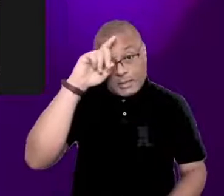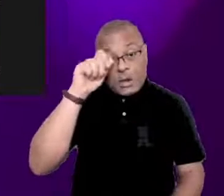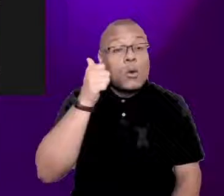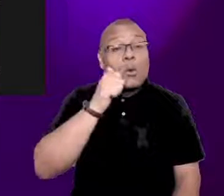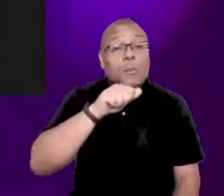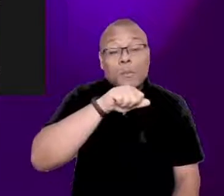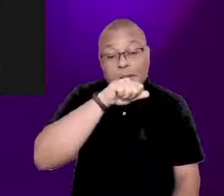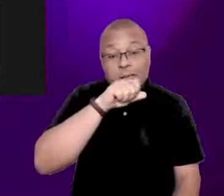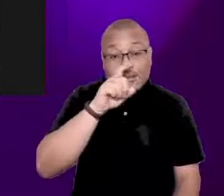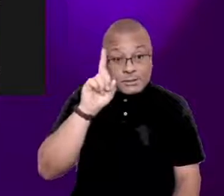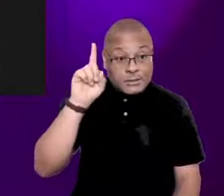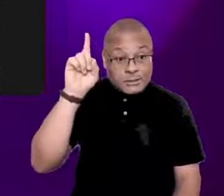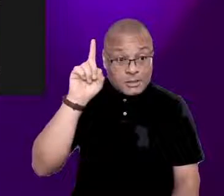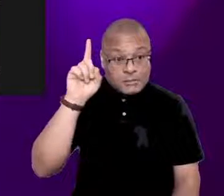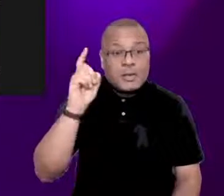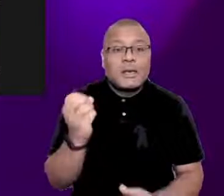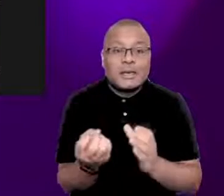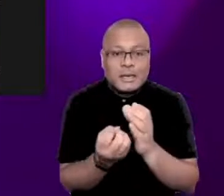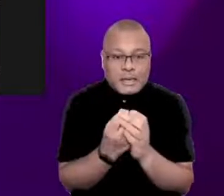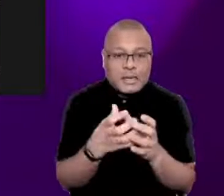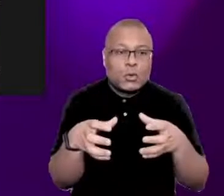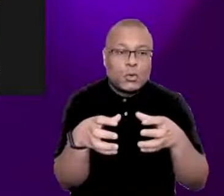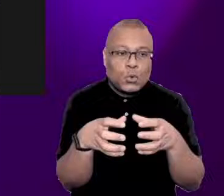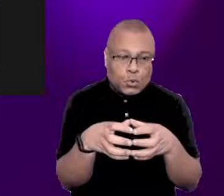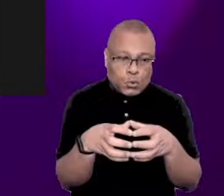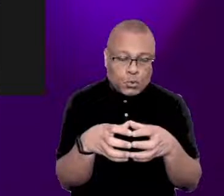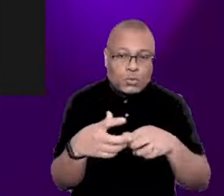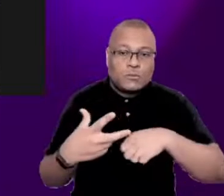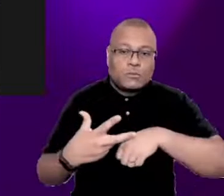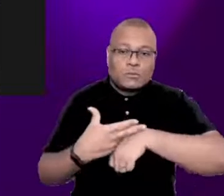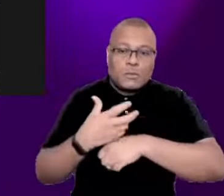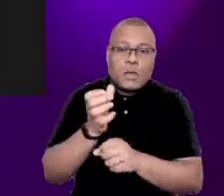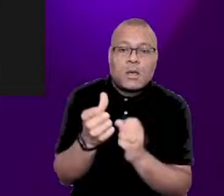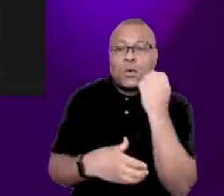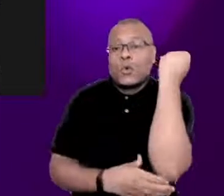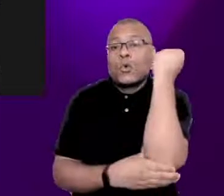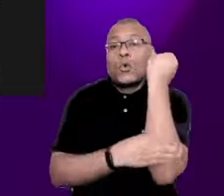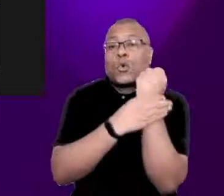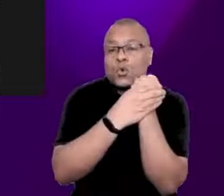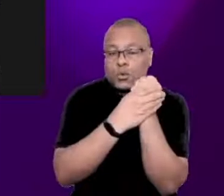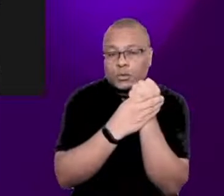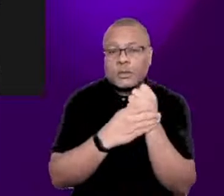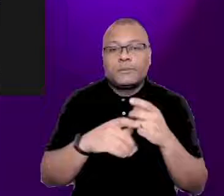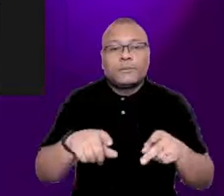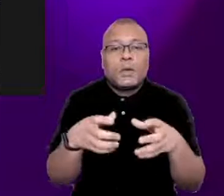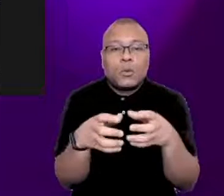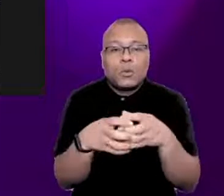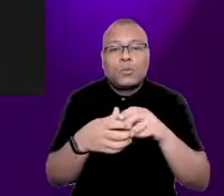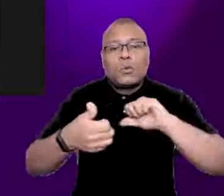de coluna, a gente trouxe para a mesma sala cirurgiões de coluna, ortopedistas e neurocirurgiões, o time de